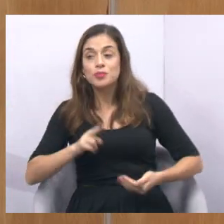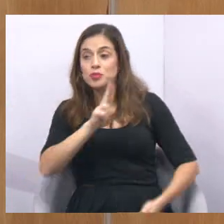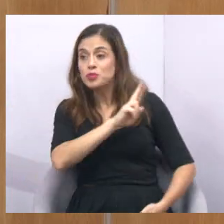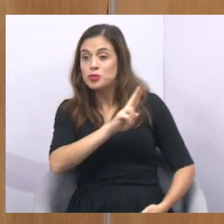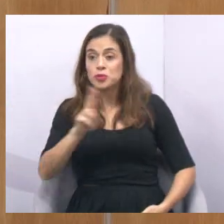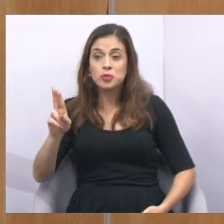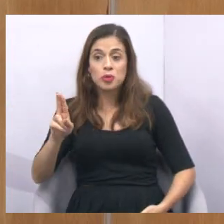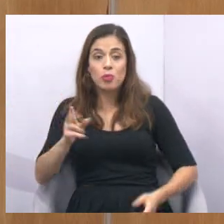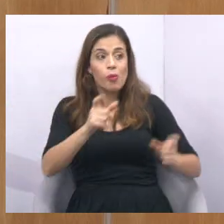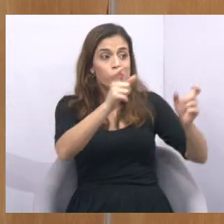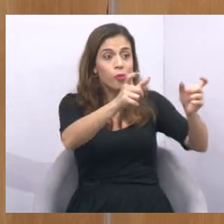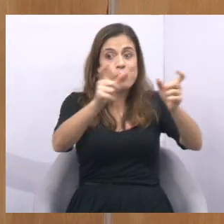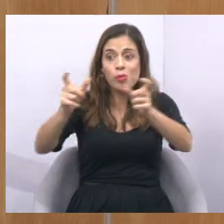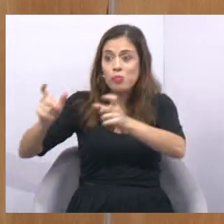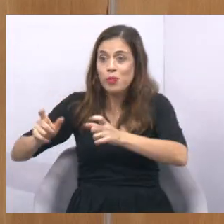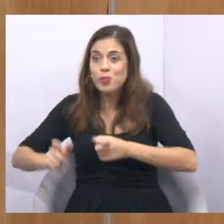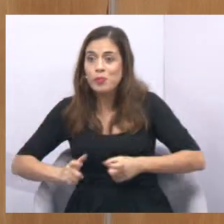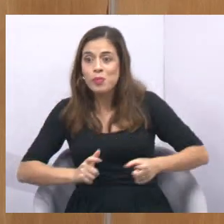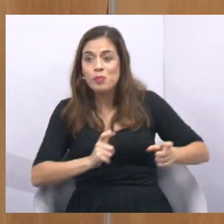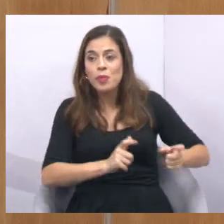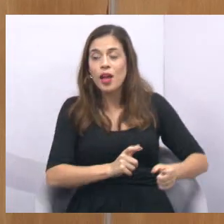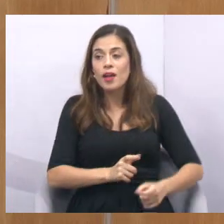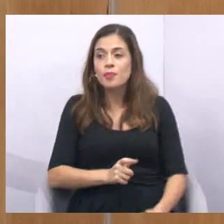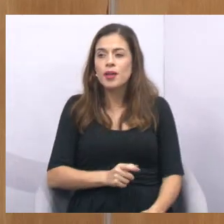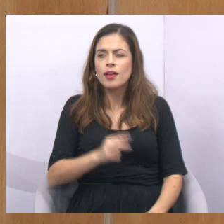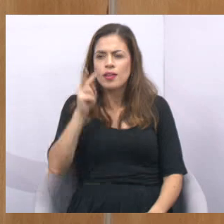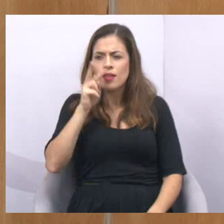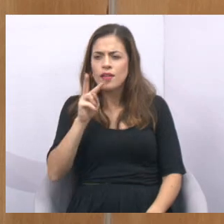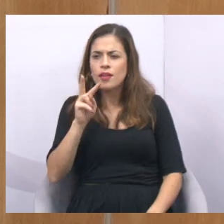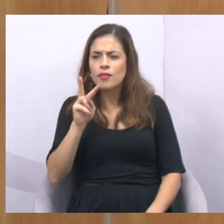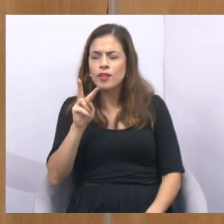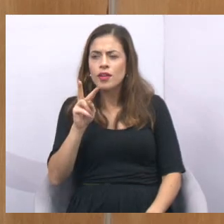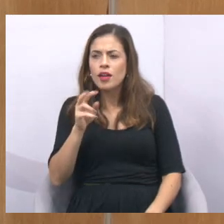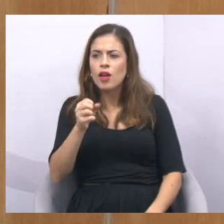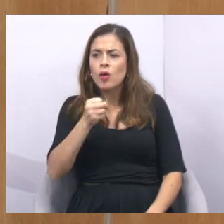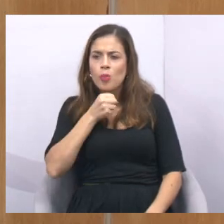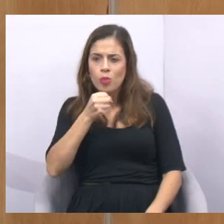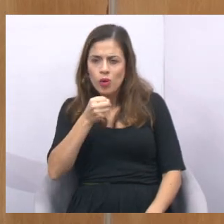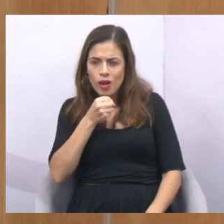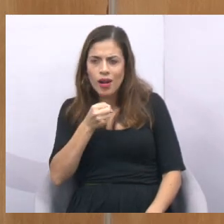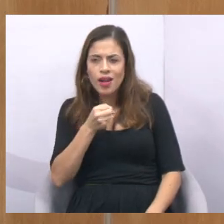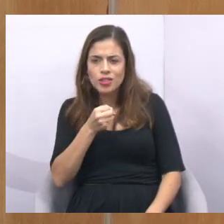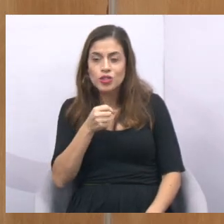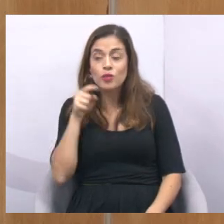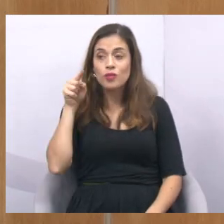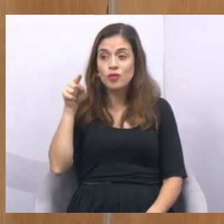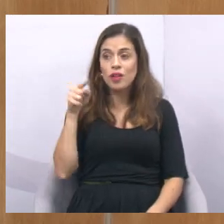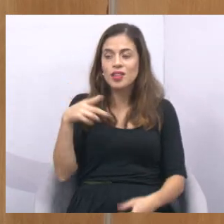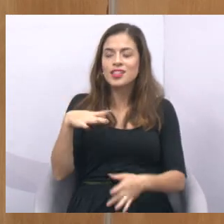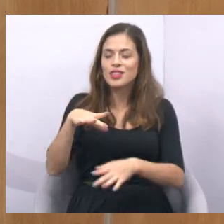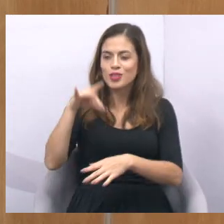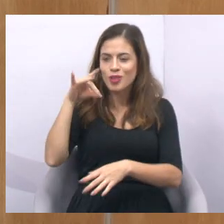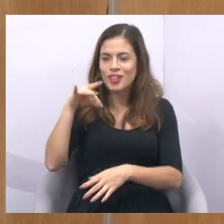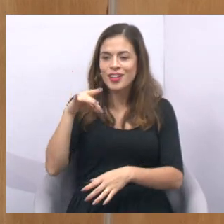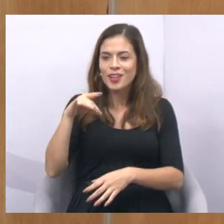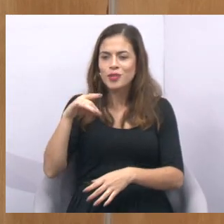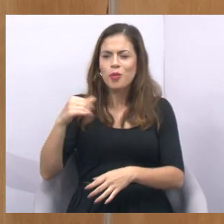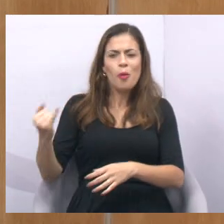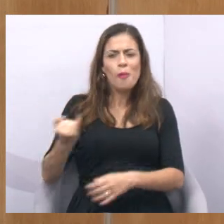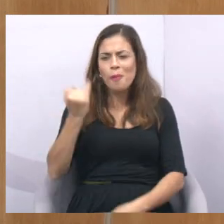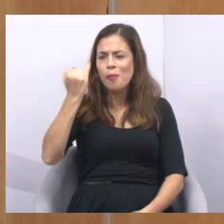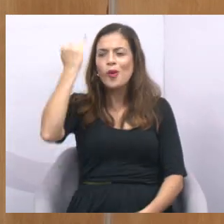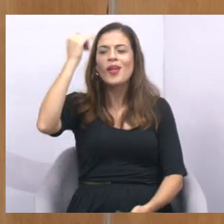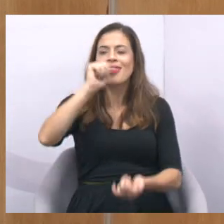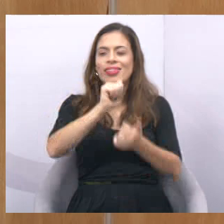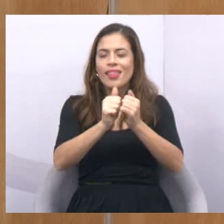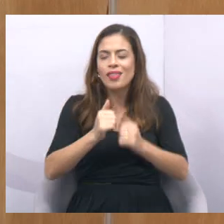é levado a todos os cantos. Eu vi uma reportagem recente que você foi eleito o atleta do Vale do Paraíba, né? Principal atleta. Isso a gente